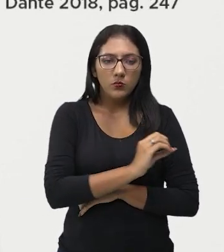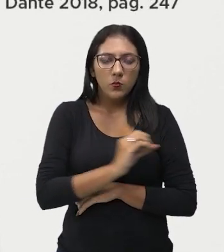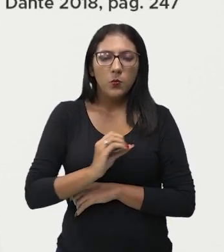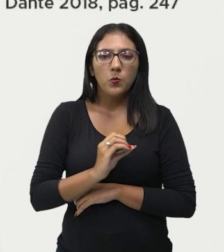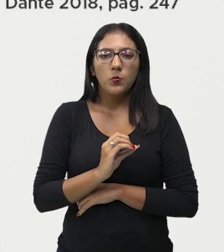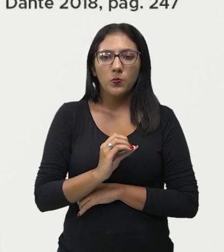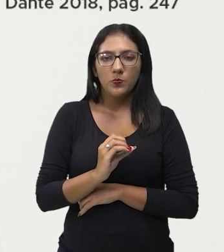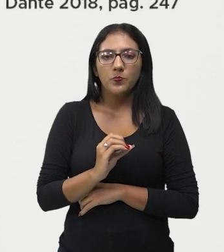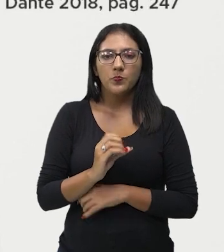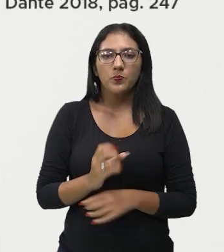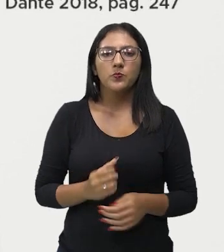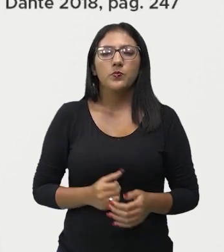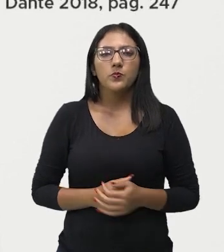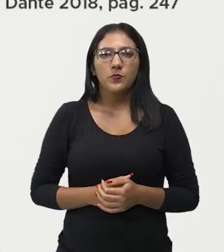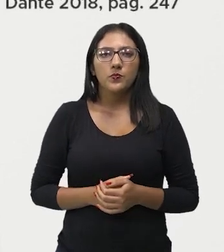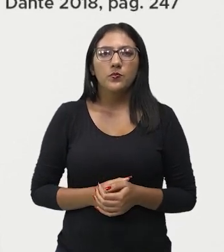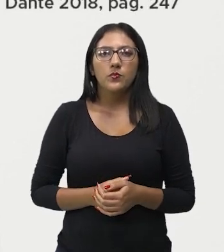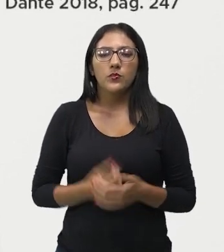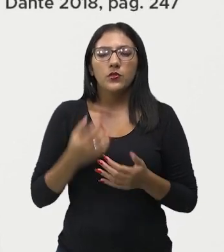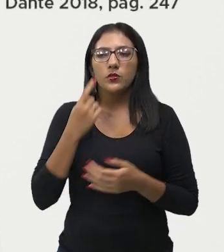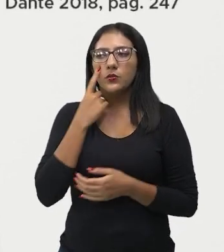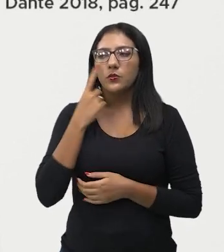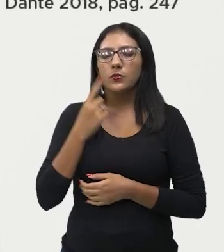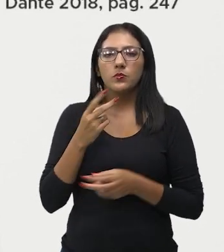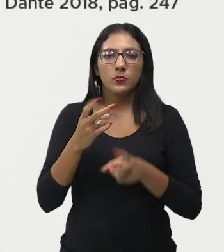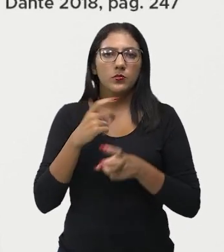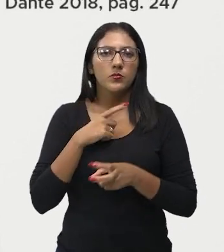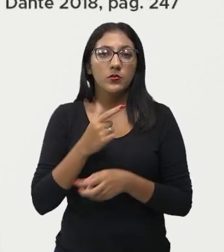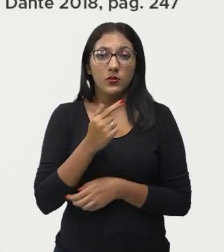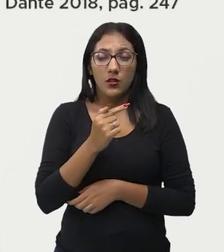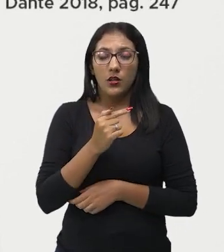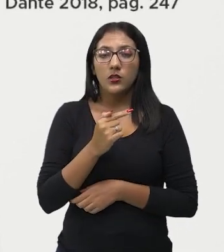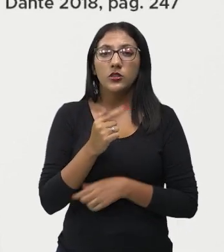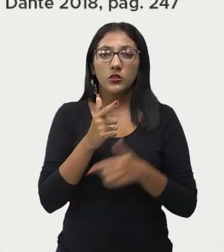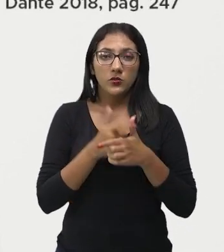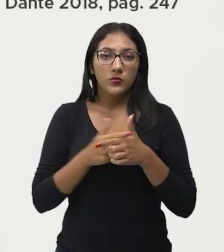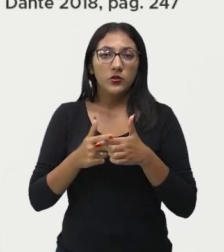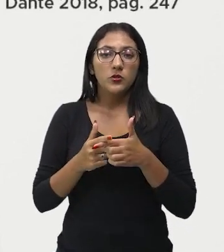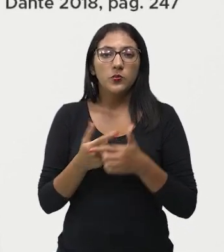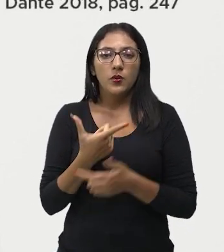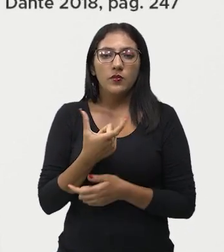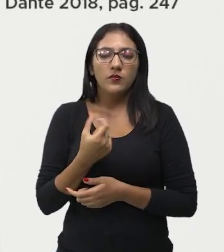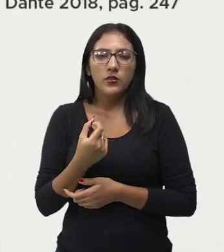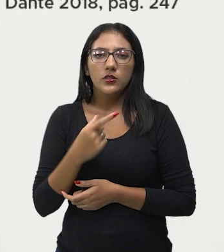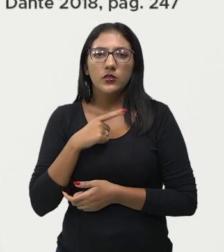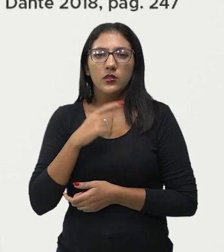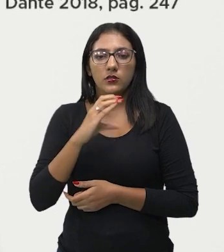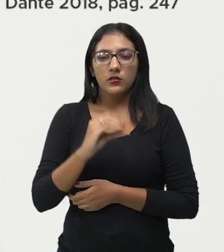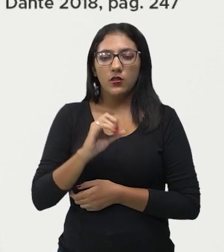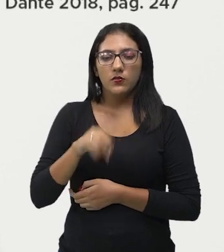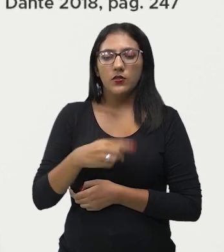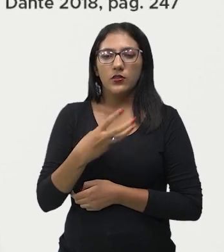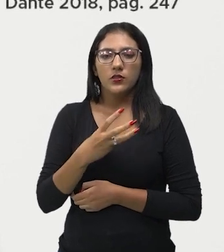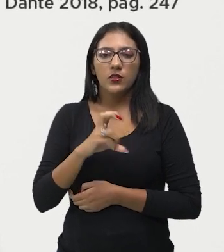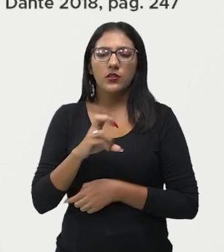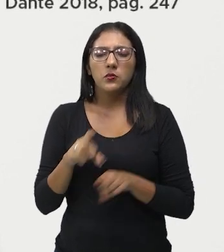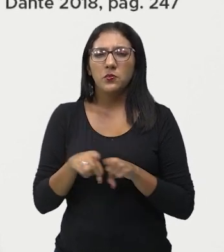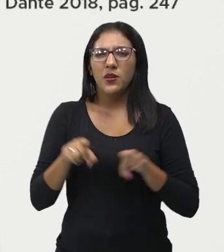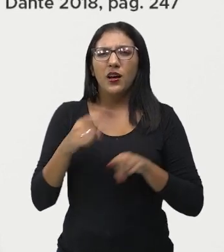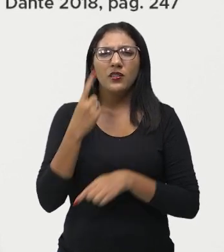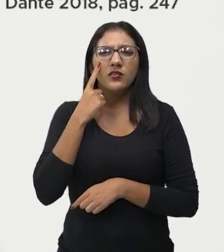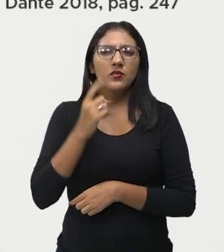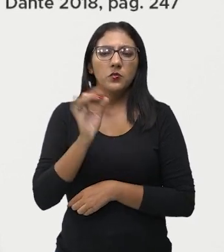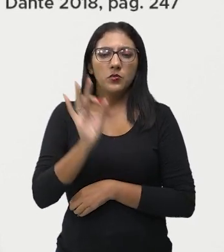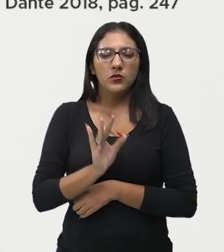0. Então, 7 dividido para 20 é 0,35. Mas como a porcentagem te dá preferência